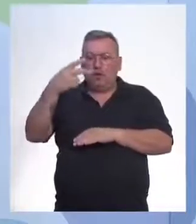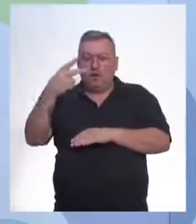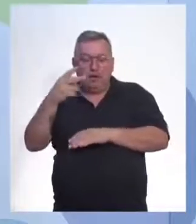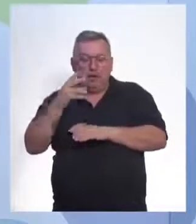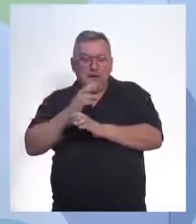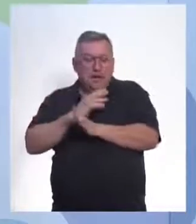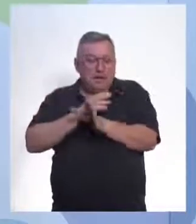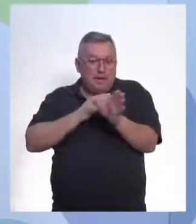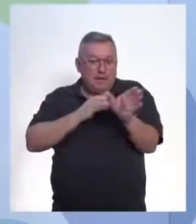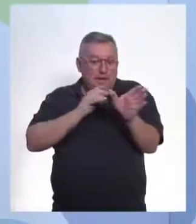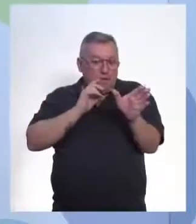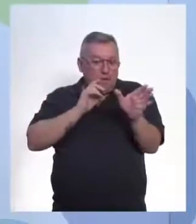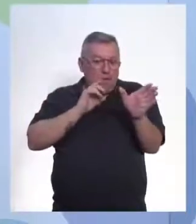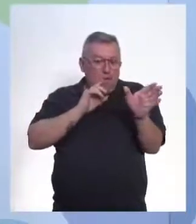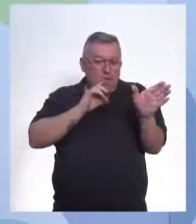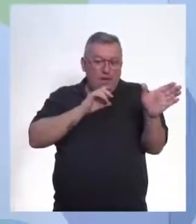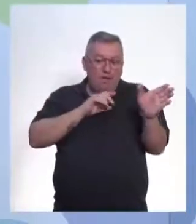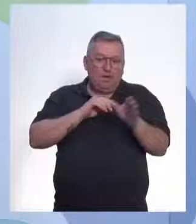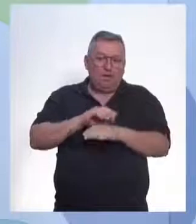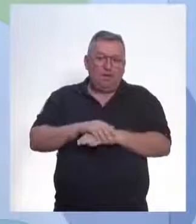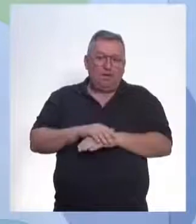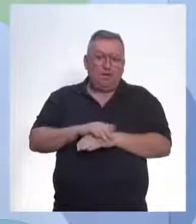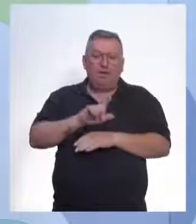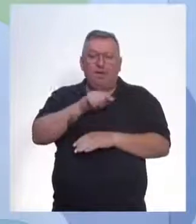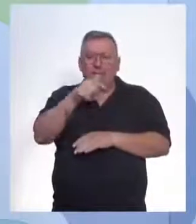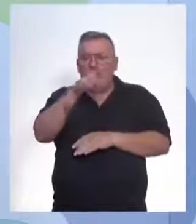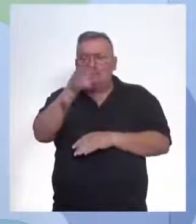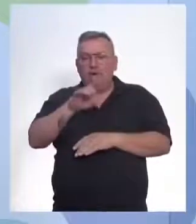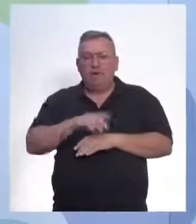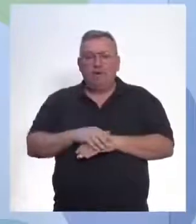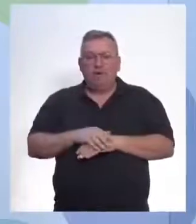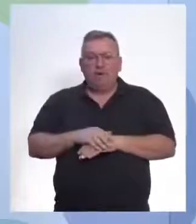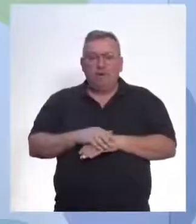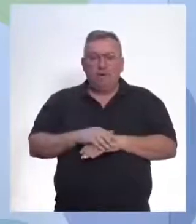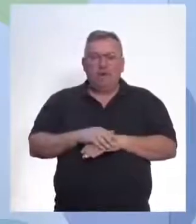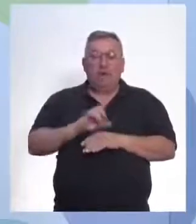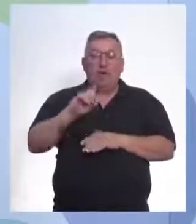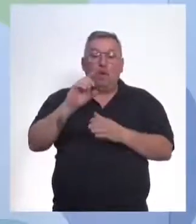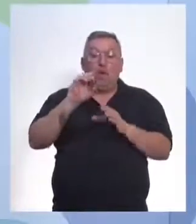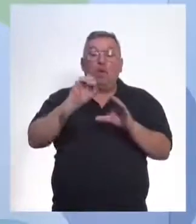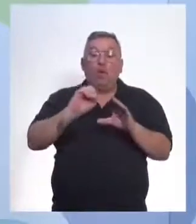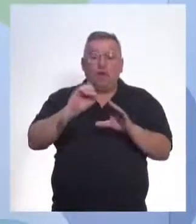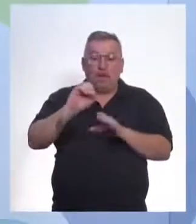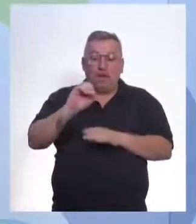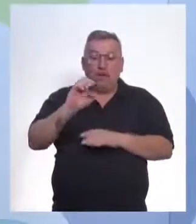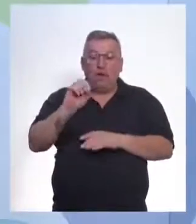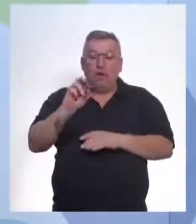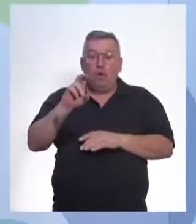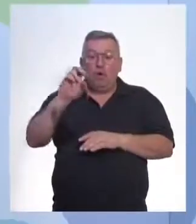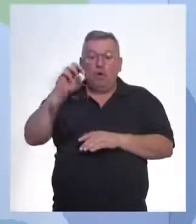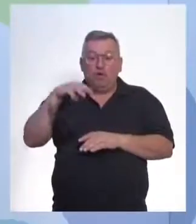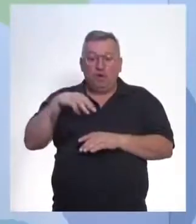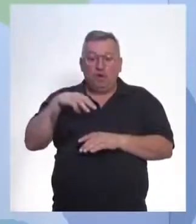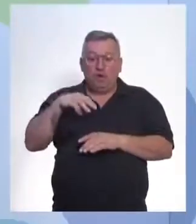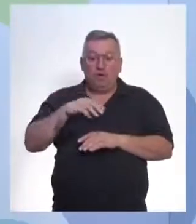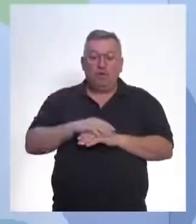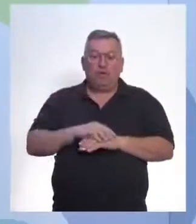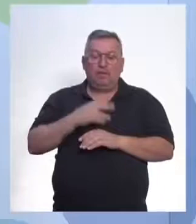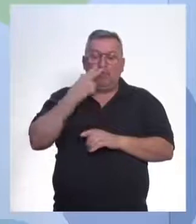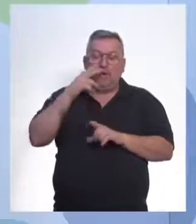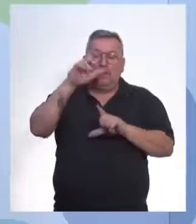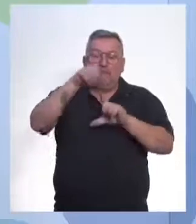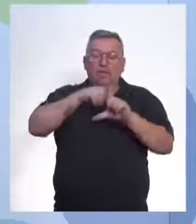segunda esquerda, vira à direita, depois vira à esquerda. Então, todas essas direções é como se fosse o